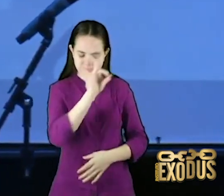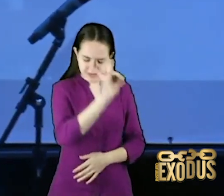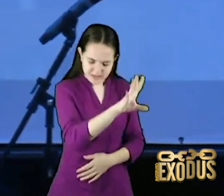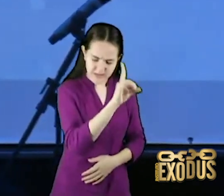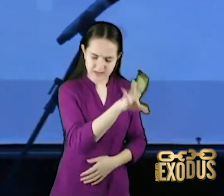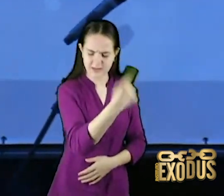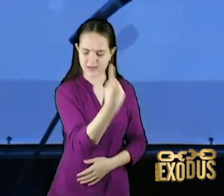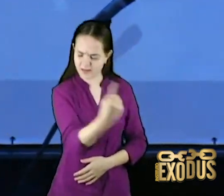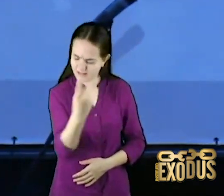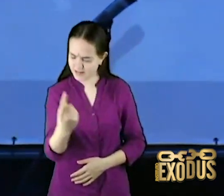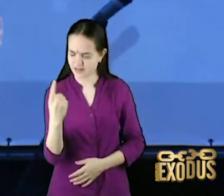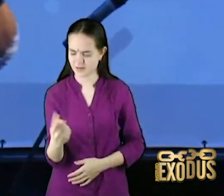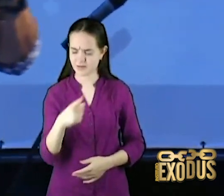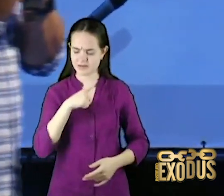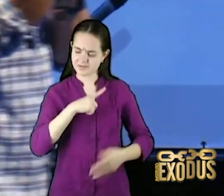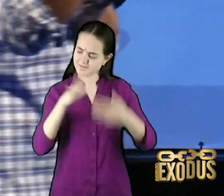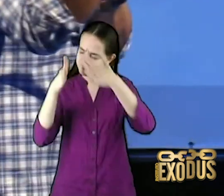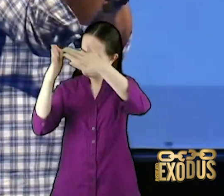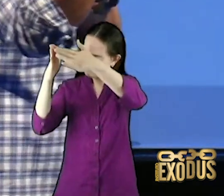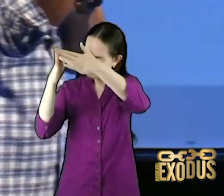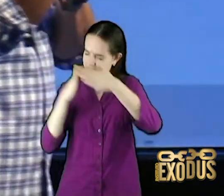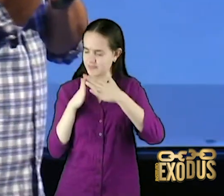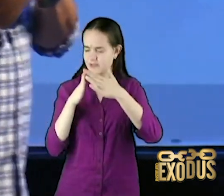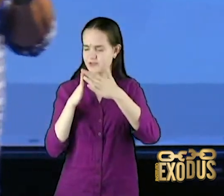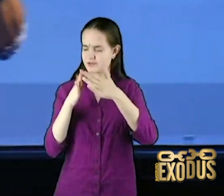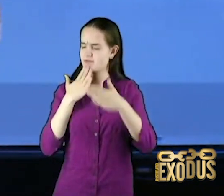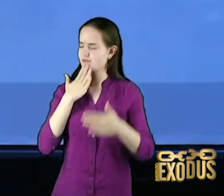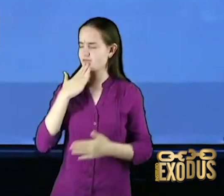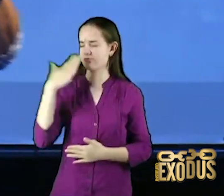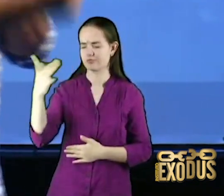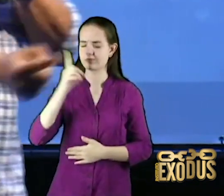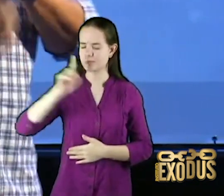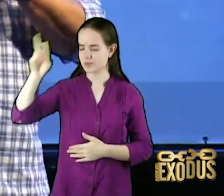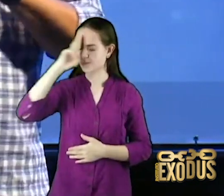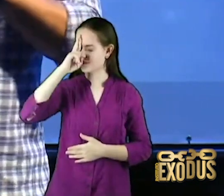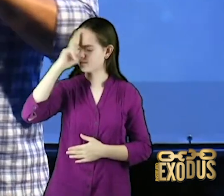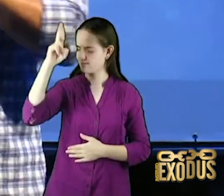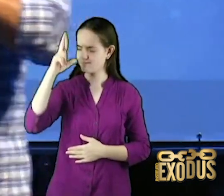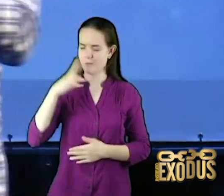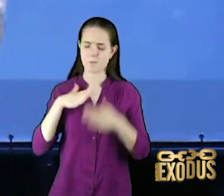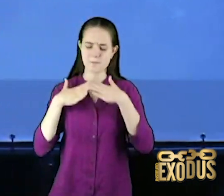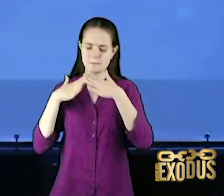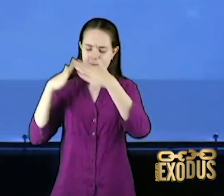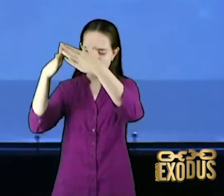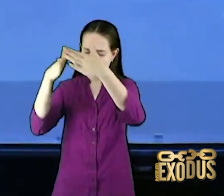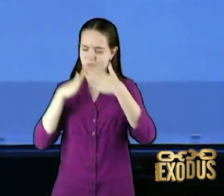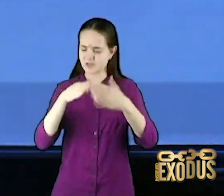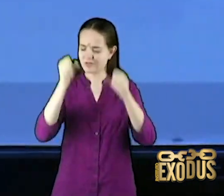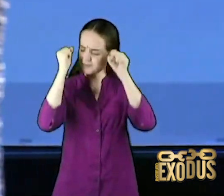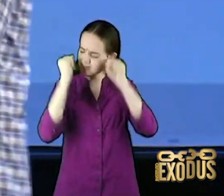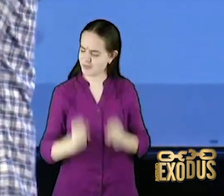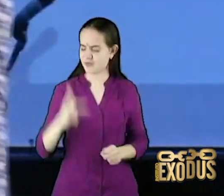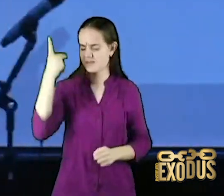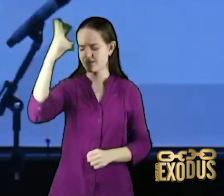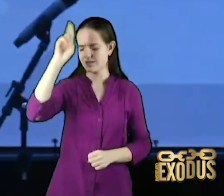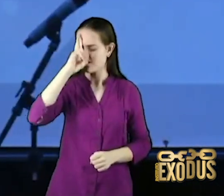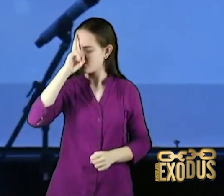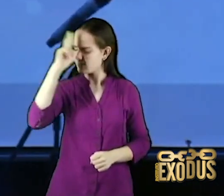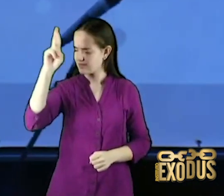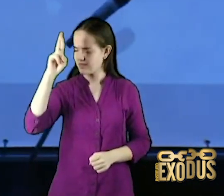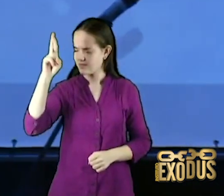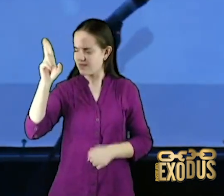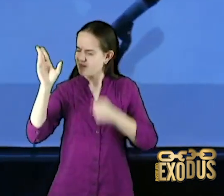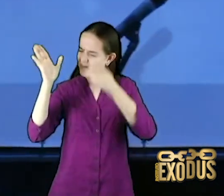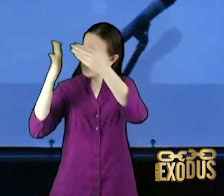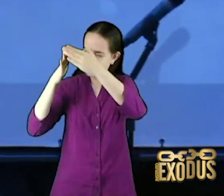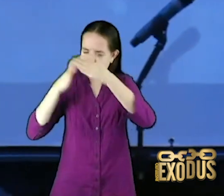tem um pedido de um favor do Senhor, tem um pedido do poder do Senhor, tem um pedido do